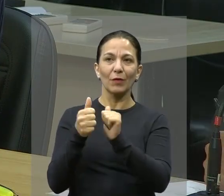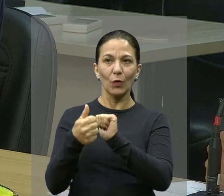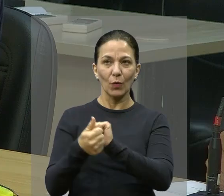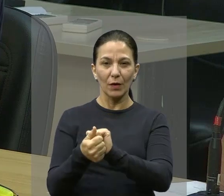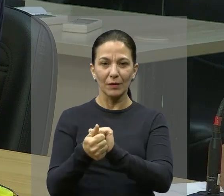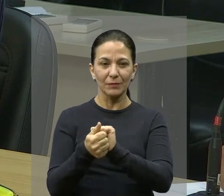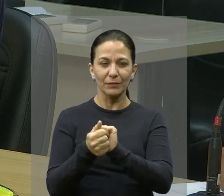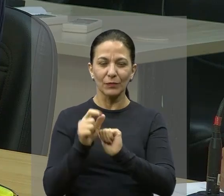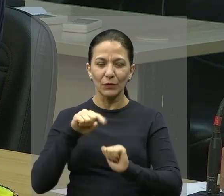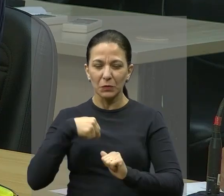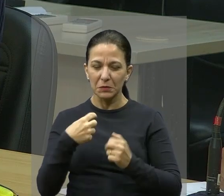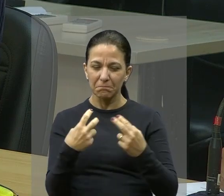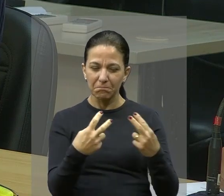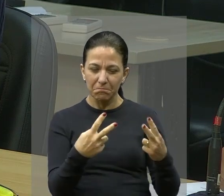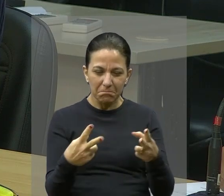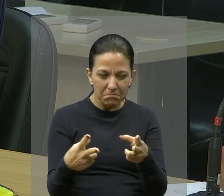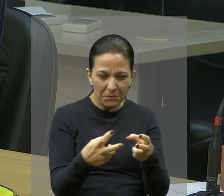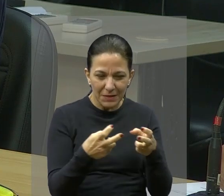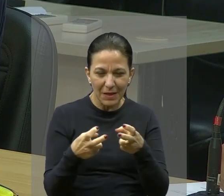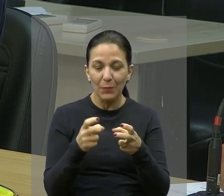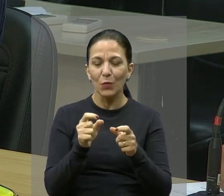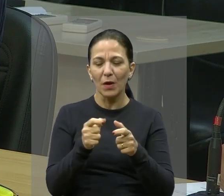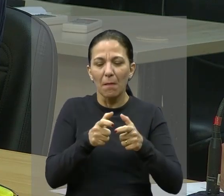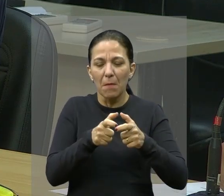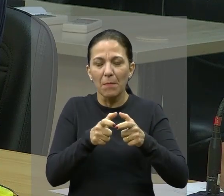realmente, igual você fala, vai inchar, né?